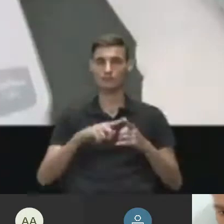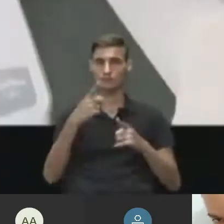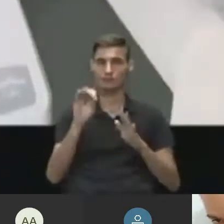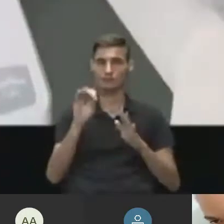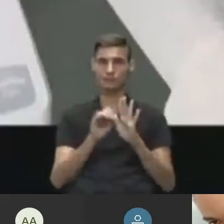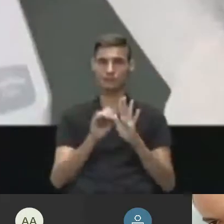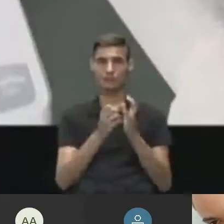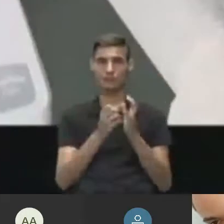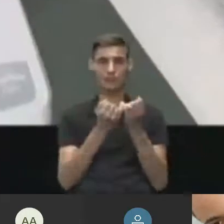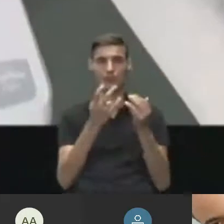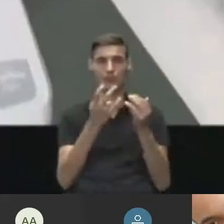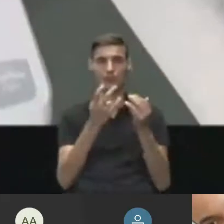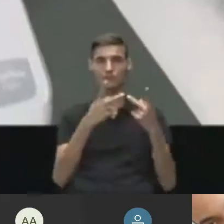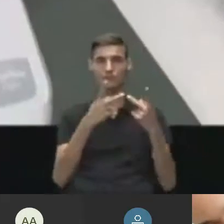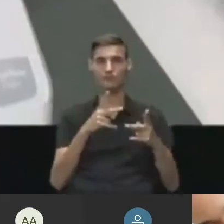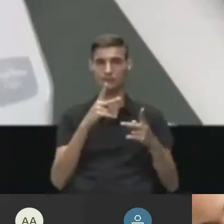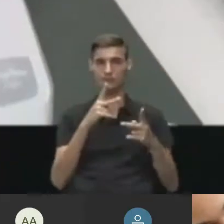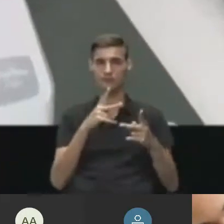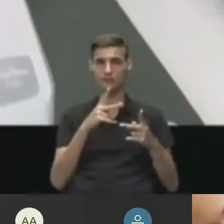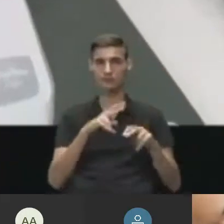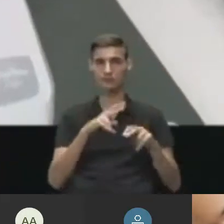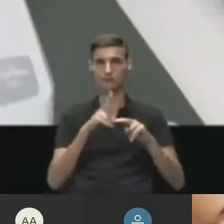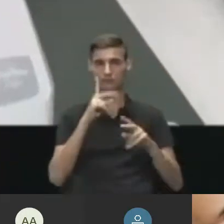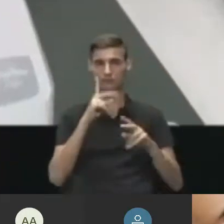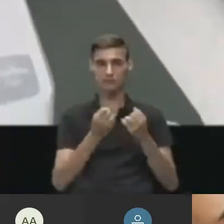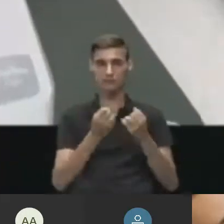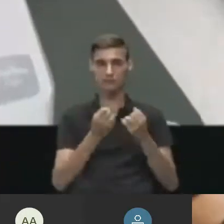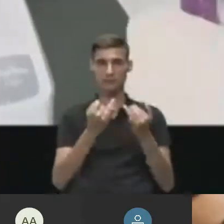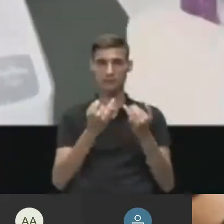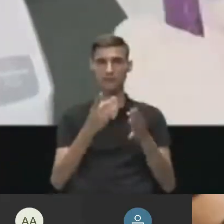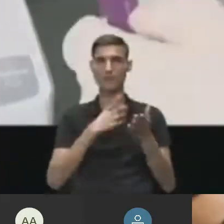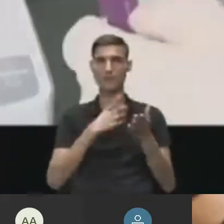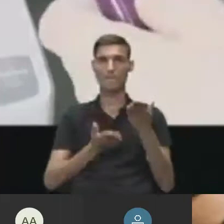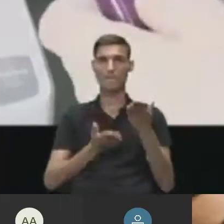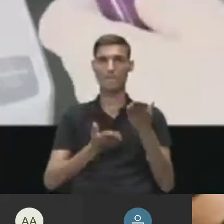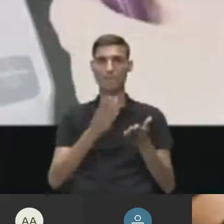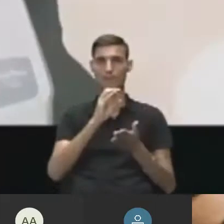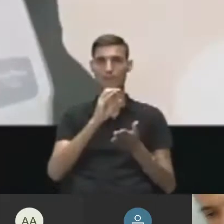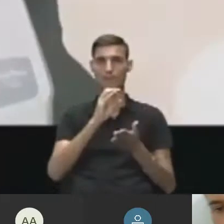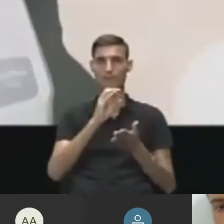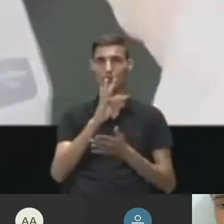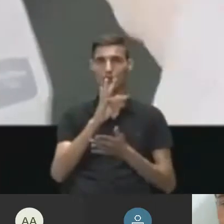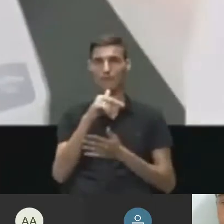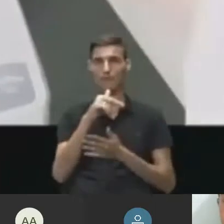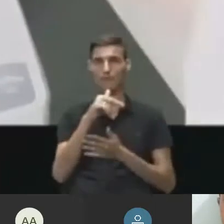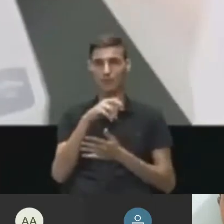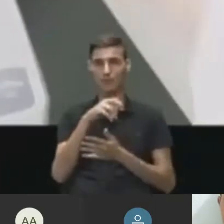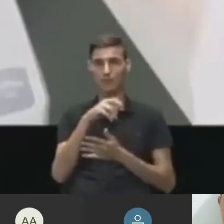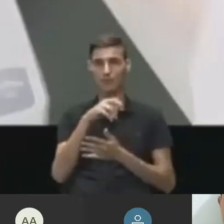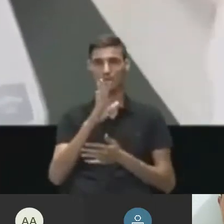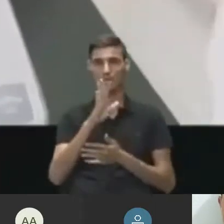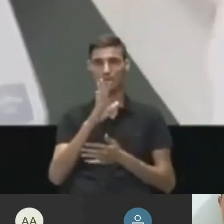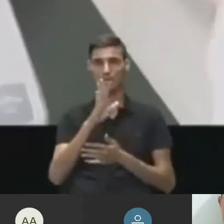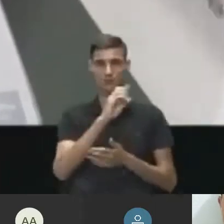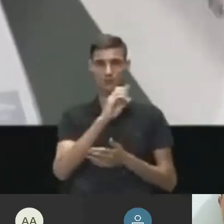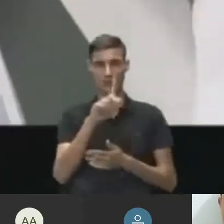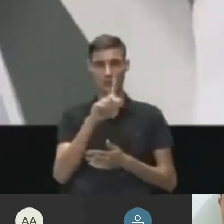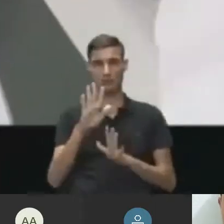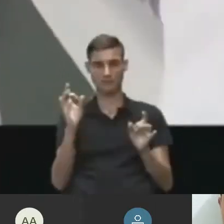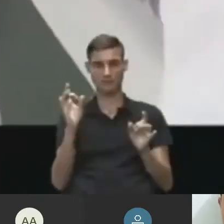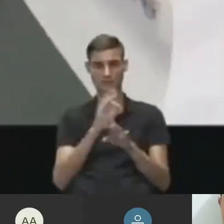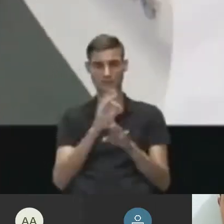becker, faz a tara, né? Tira a tara, depois retira o becker, coloca e vai colocando a substância. Aqui no caso aí é